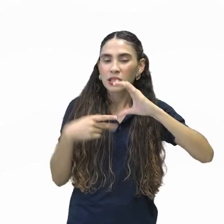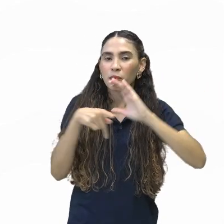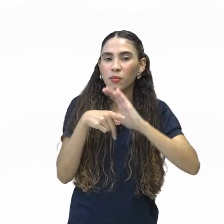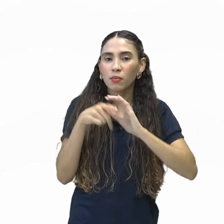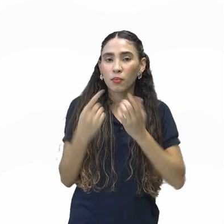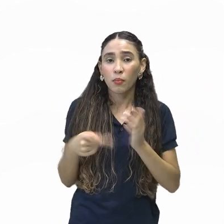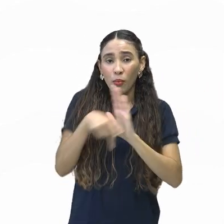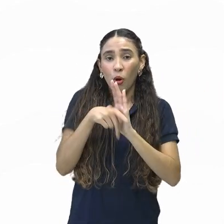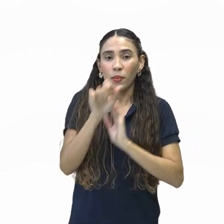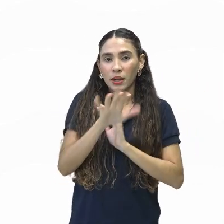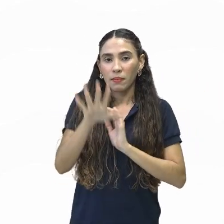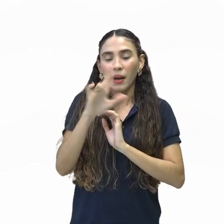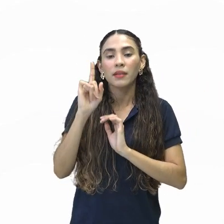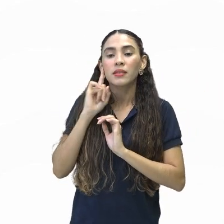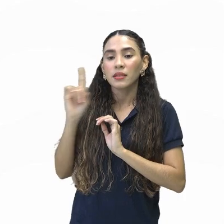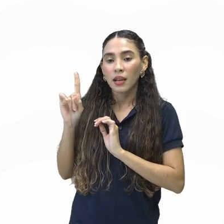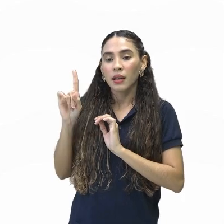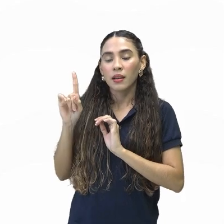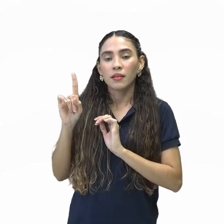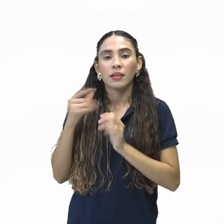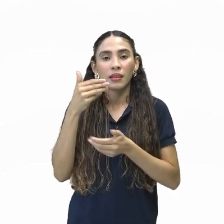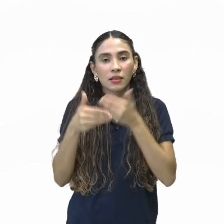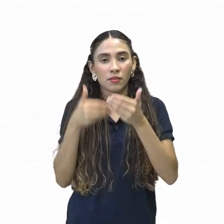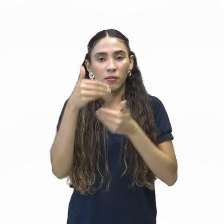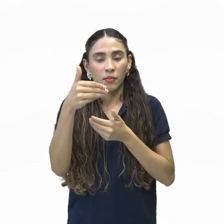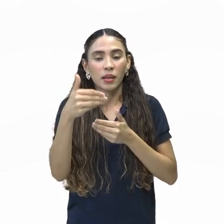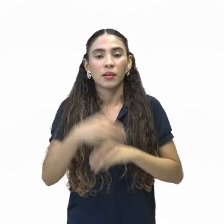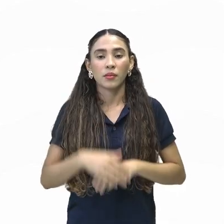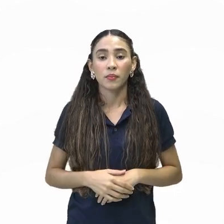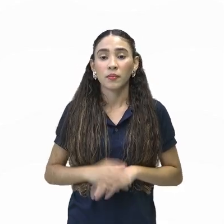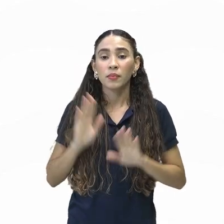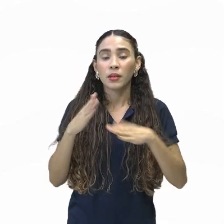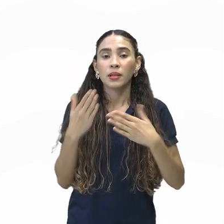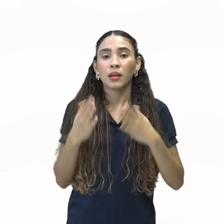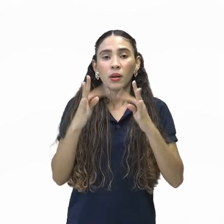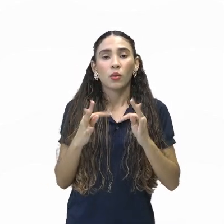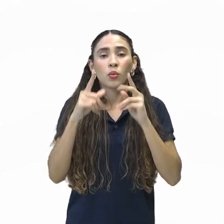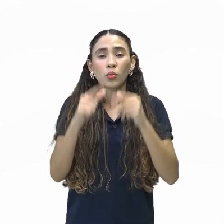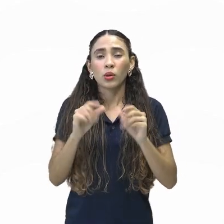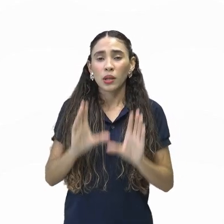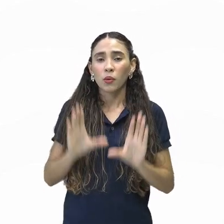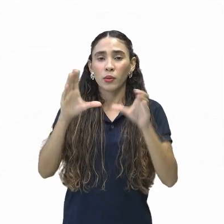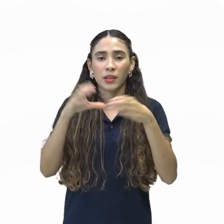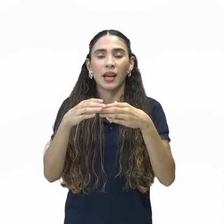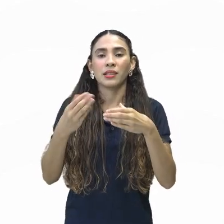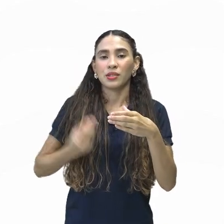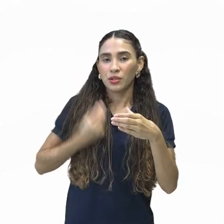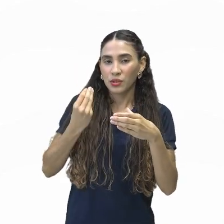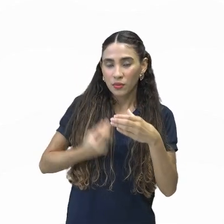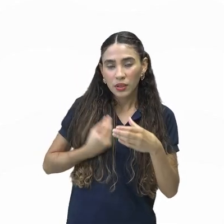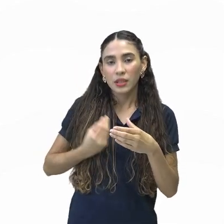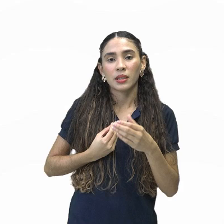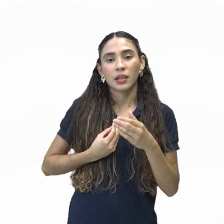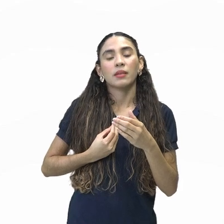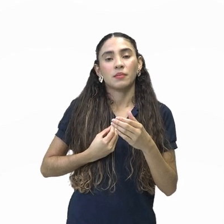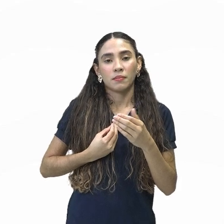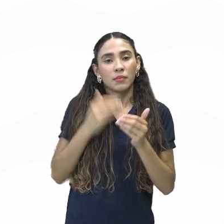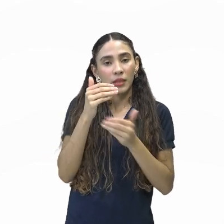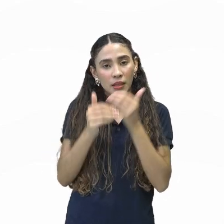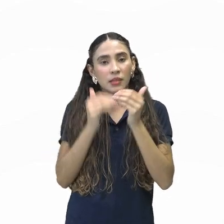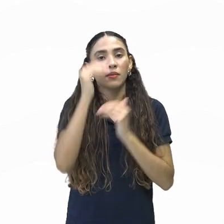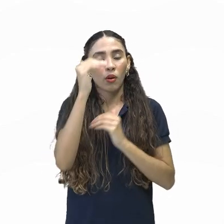vocês estão vendo aí, que faz parte do desenvolvimento dela. Né? Então, todos os seres vivos crescem e